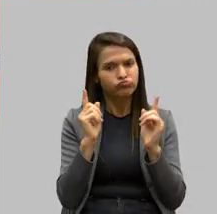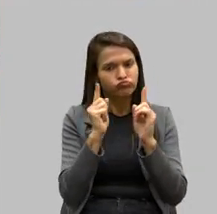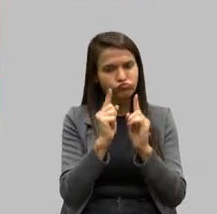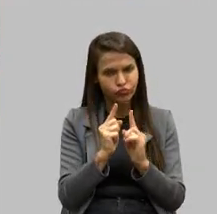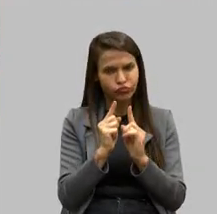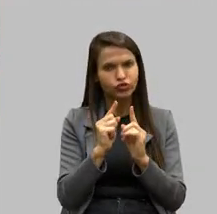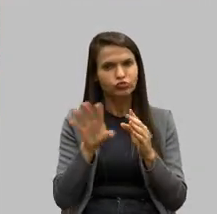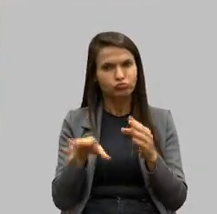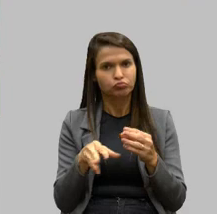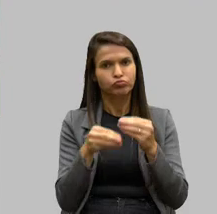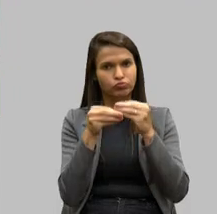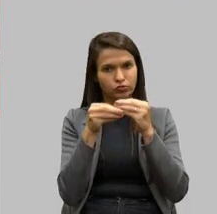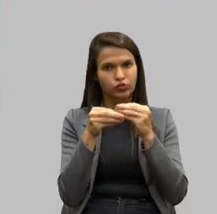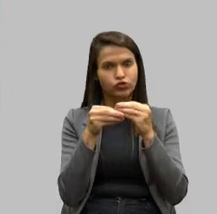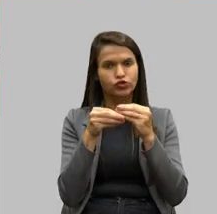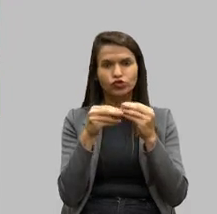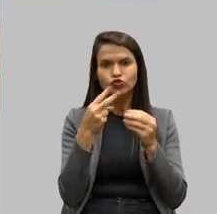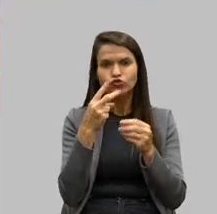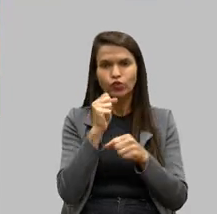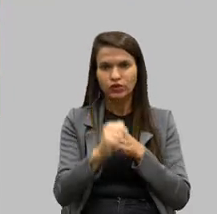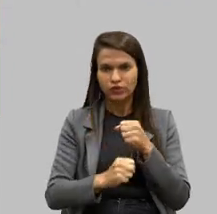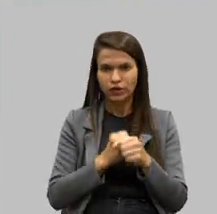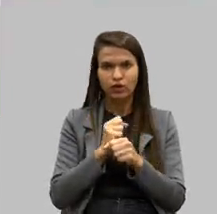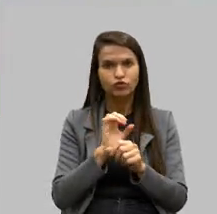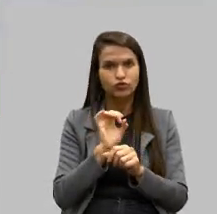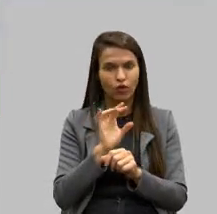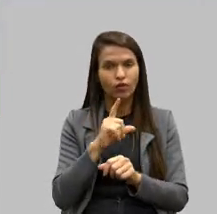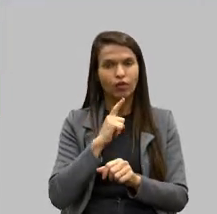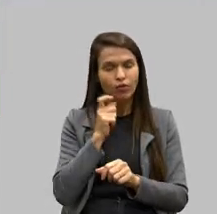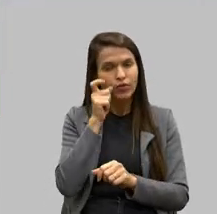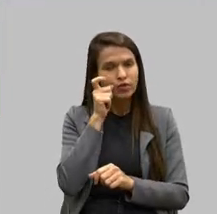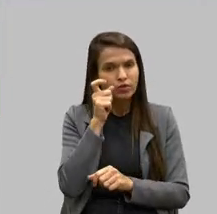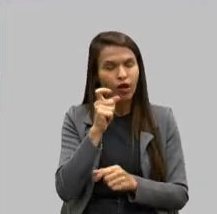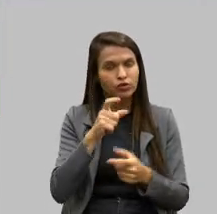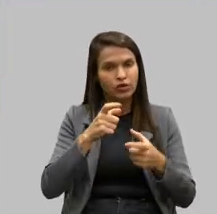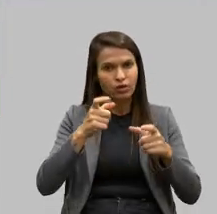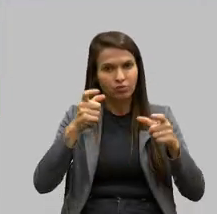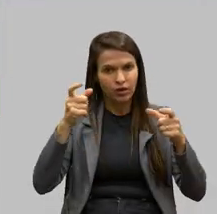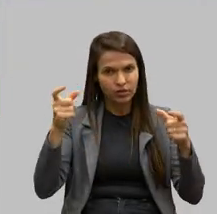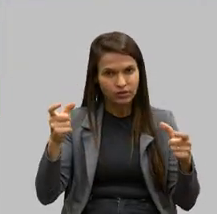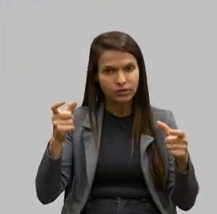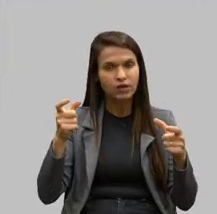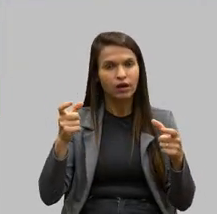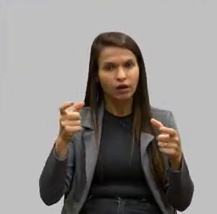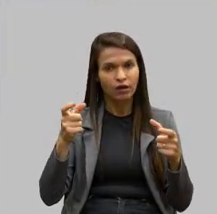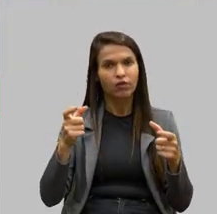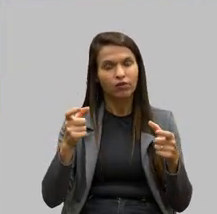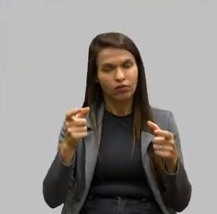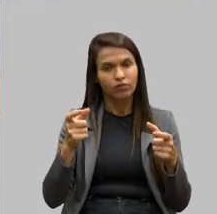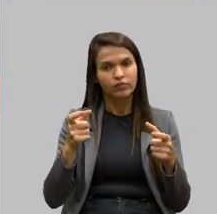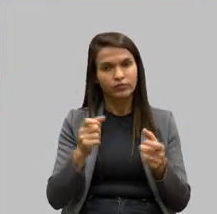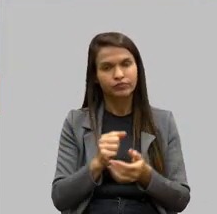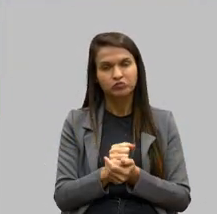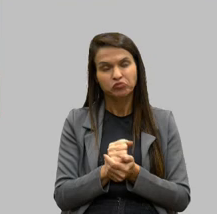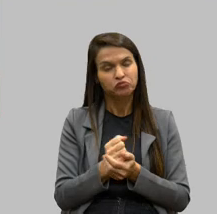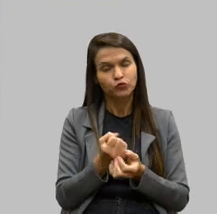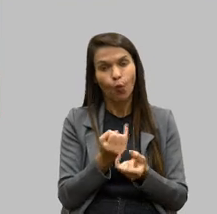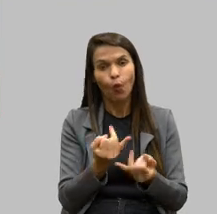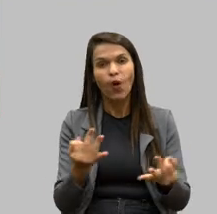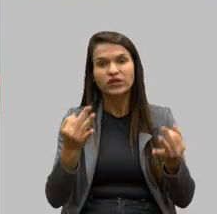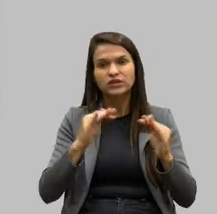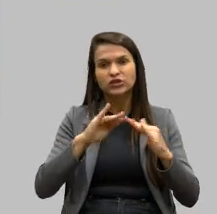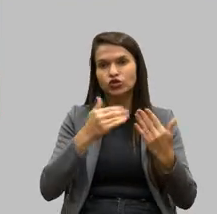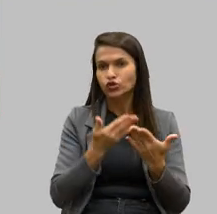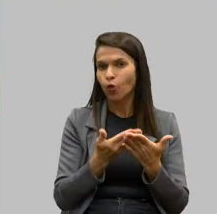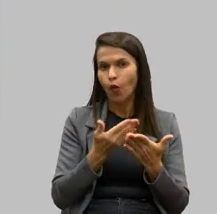implantação de dois anos, temos, sim, um interesse de ampliação, não posso te dizer a quantidade de escolas, que